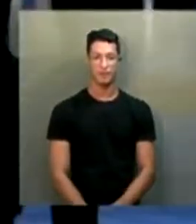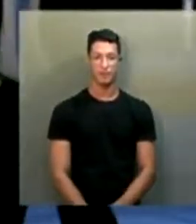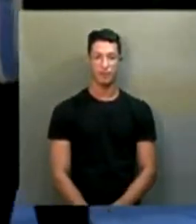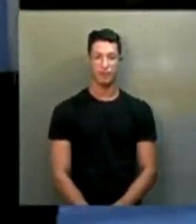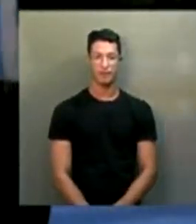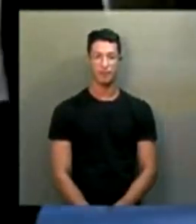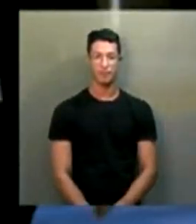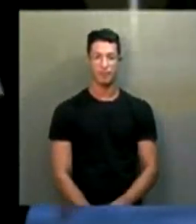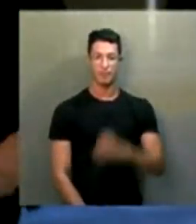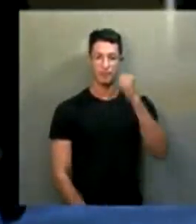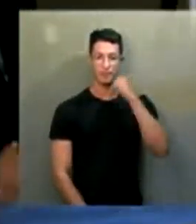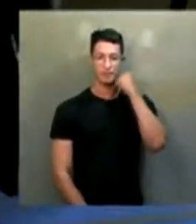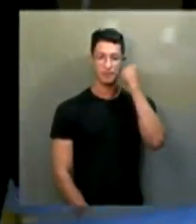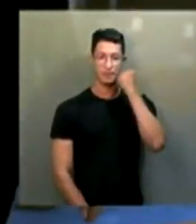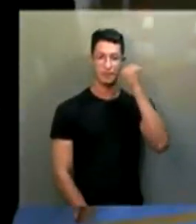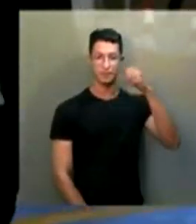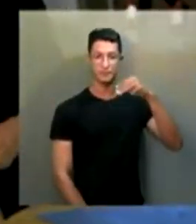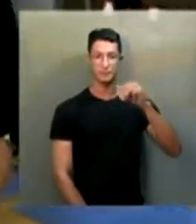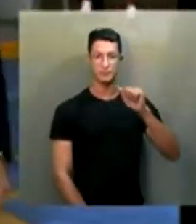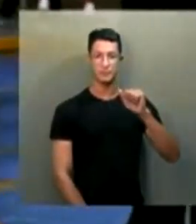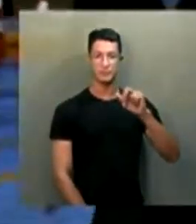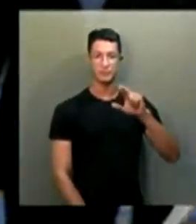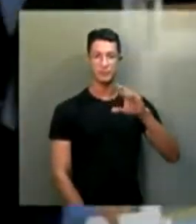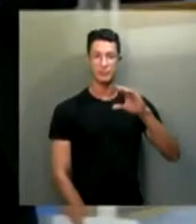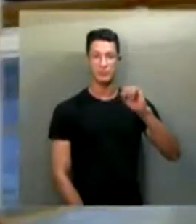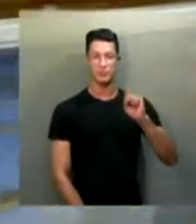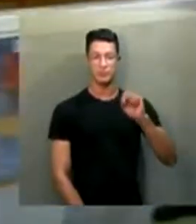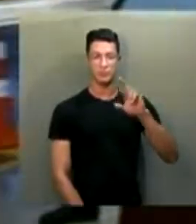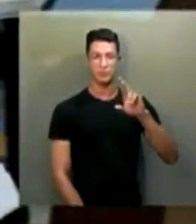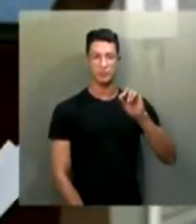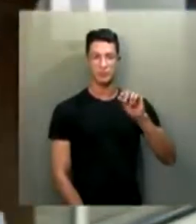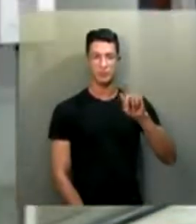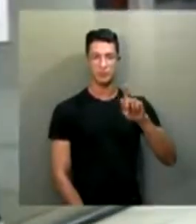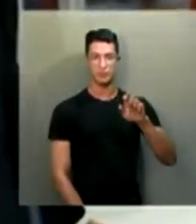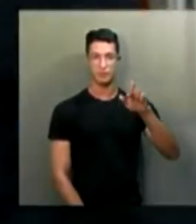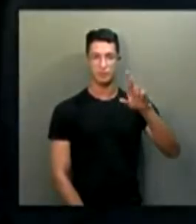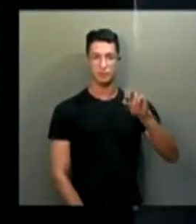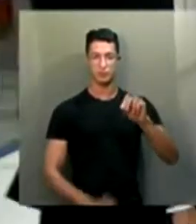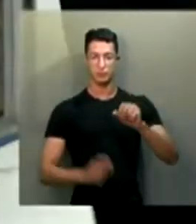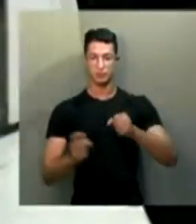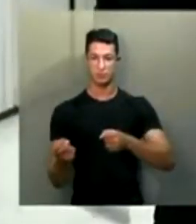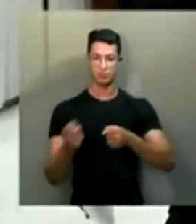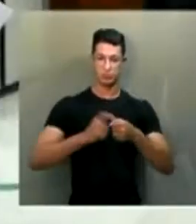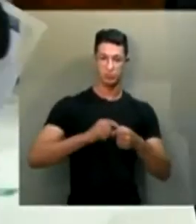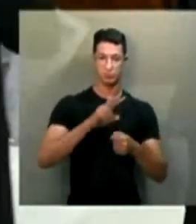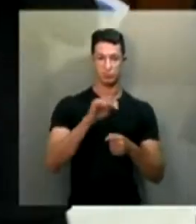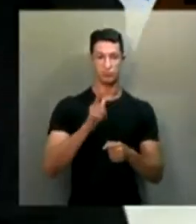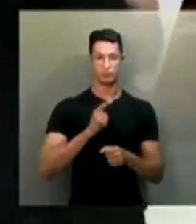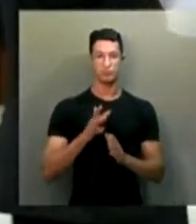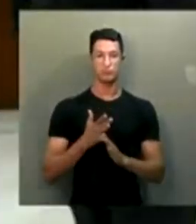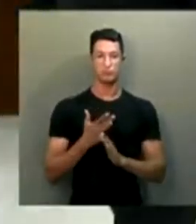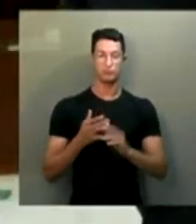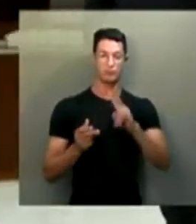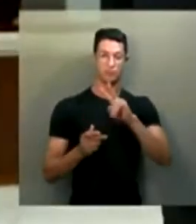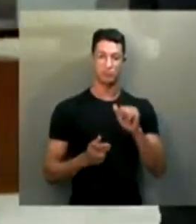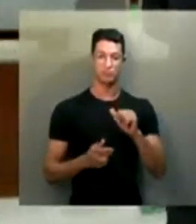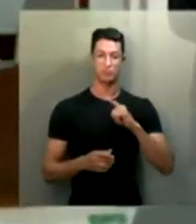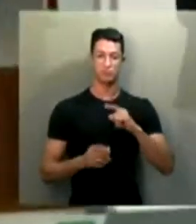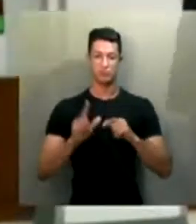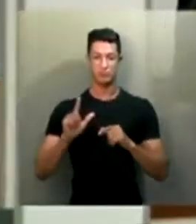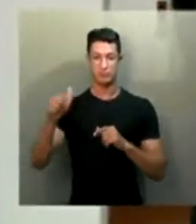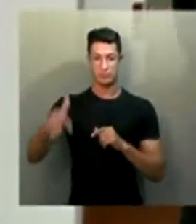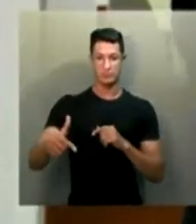Senador Marcos Rogério está retornando ao plenário do Senado. Ele vai tomar ali um elevador e sairá bem